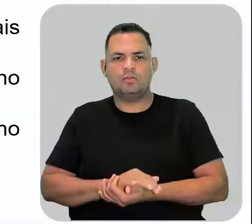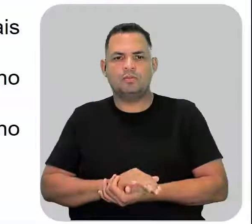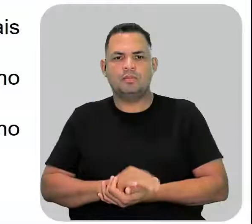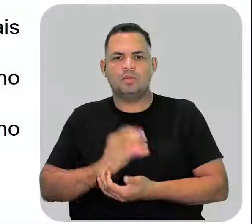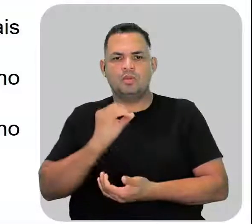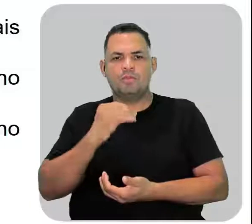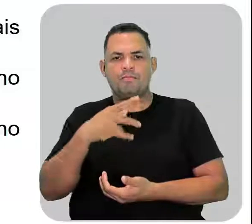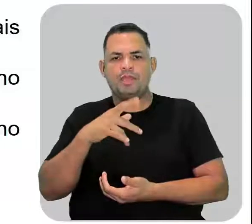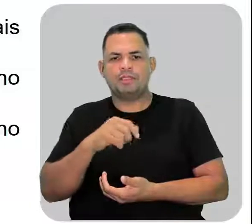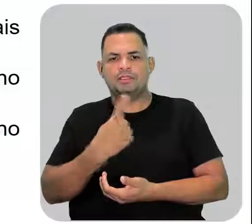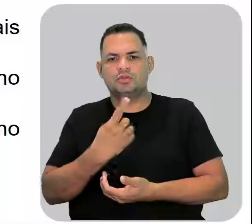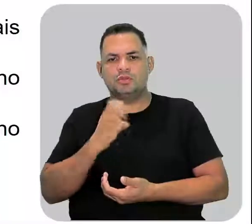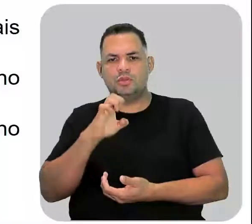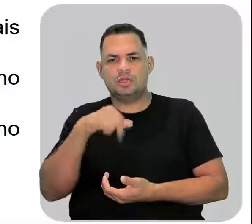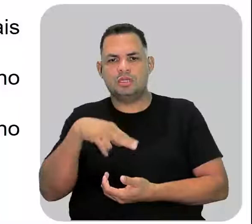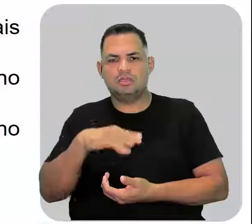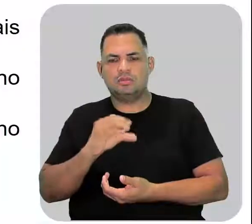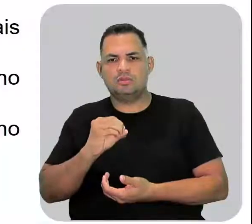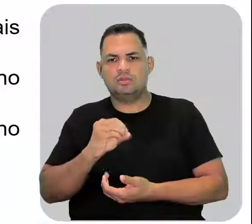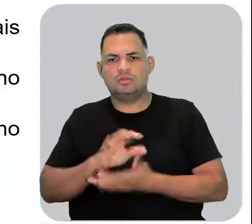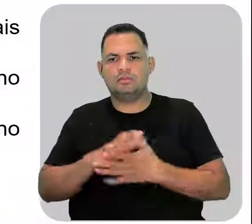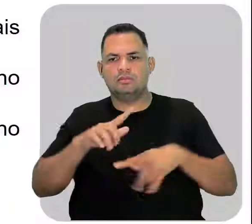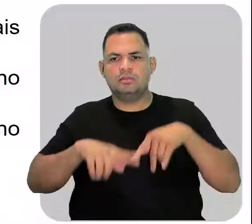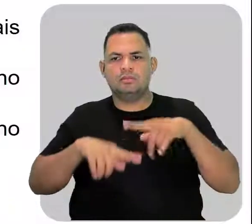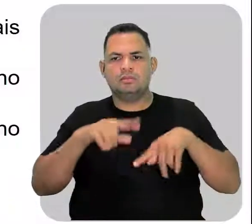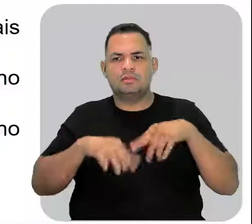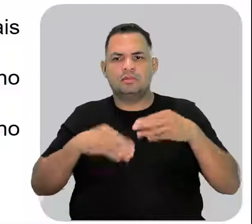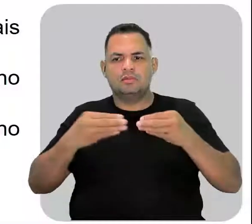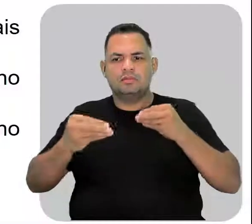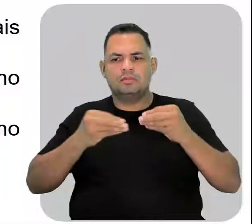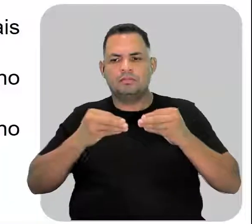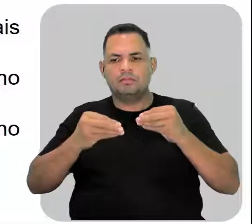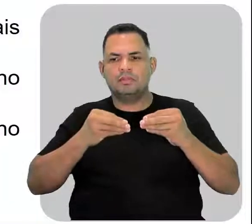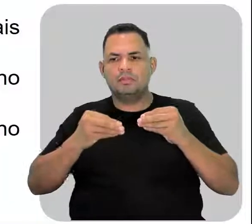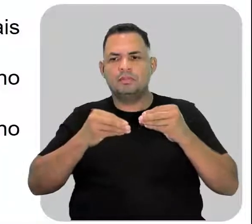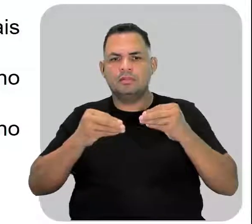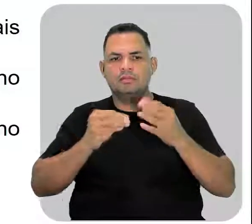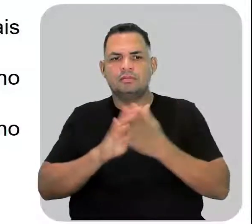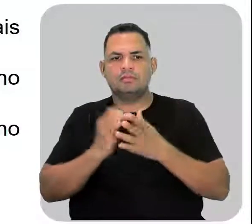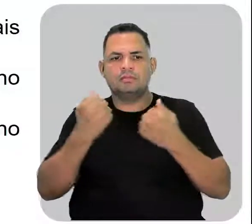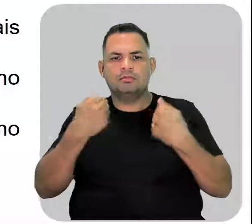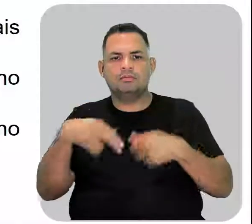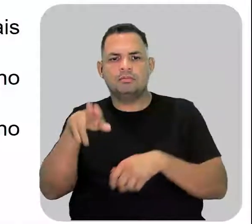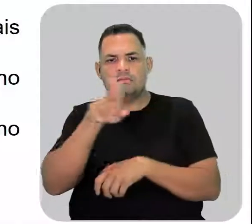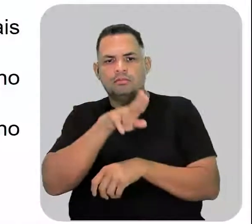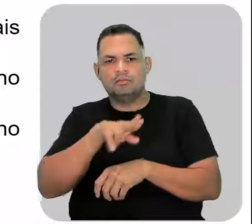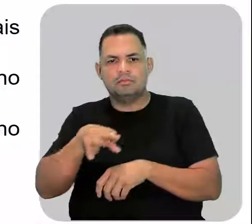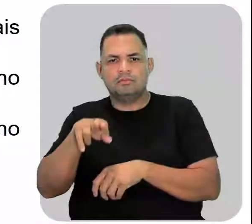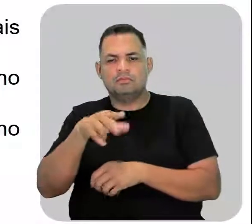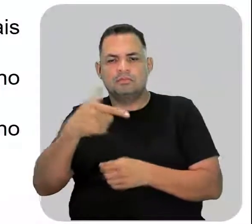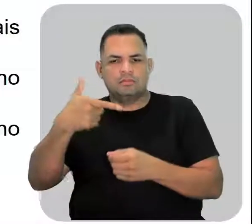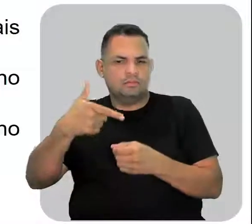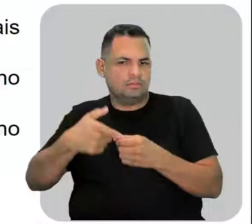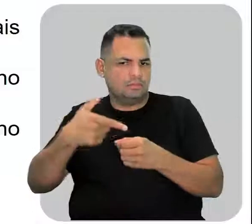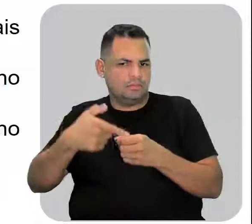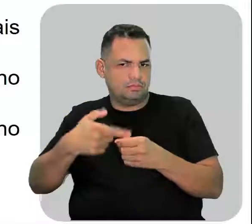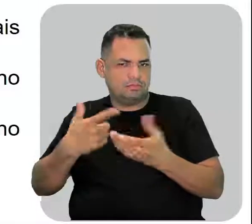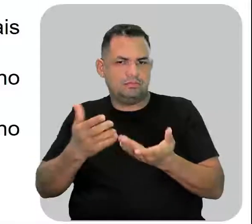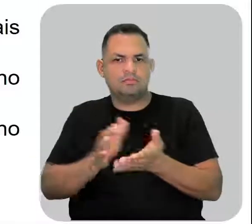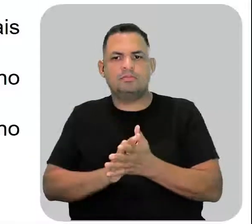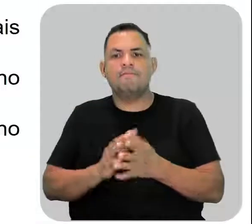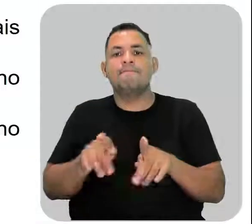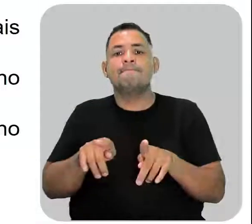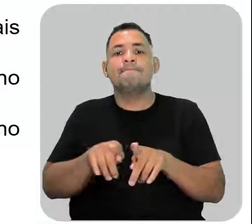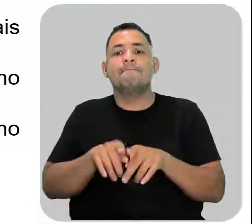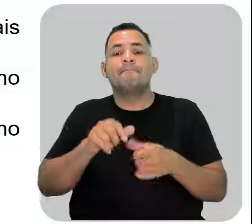O pente 1-eno, matéria-prima de plásticos, pode ser utilizado como